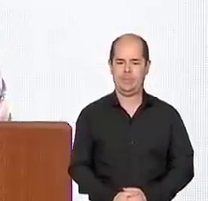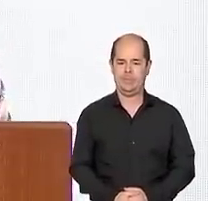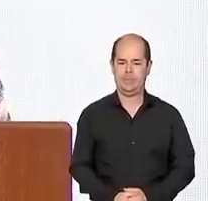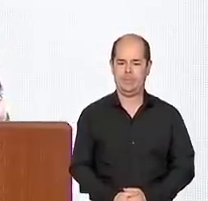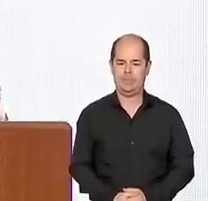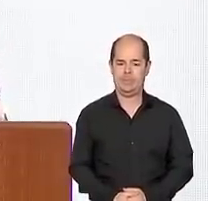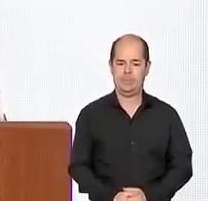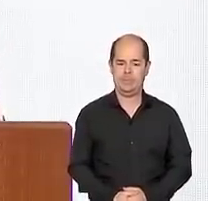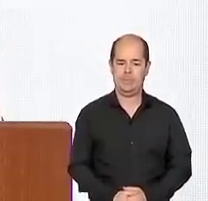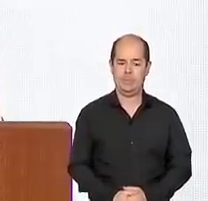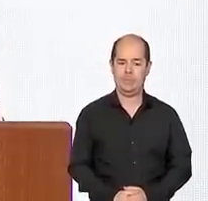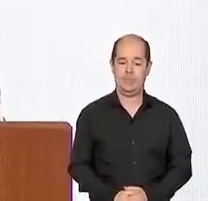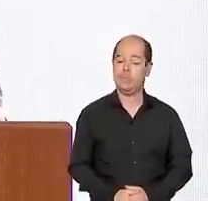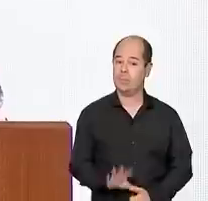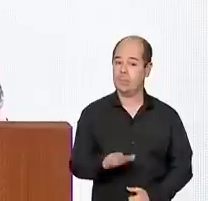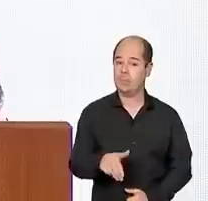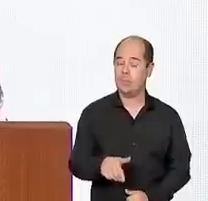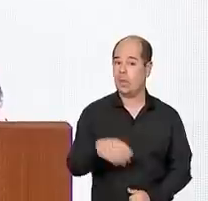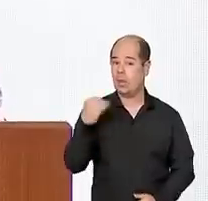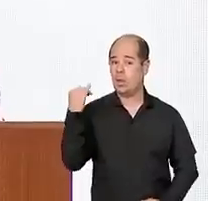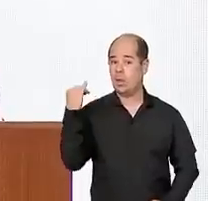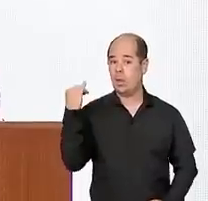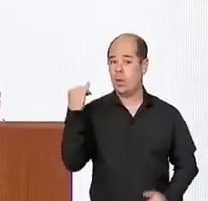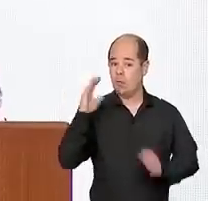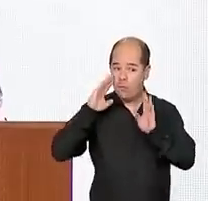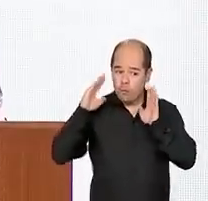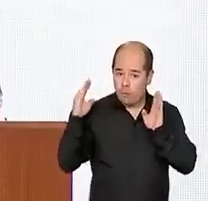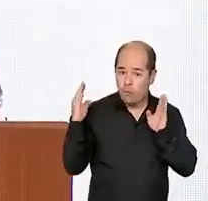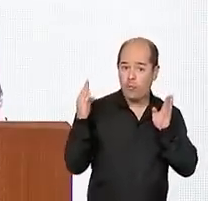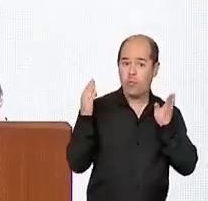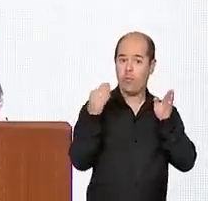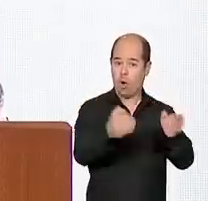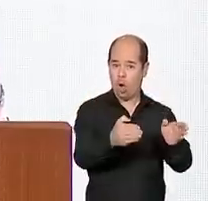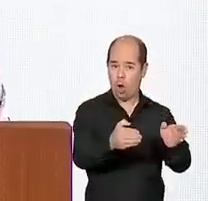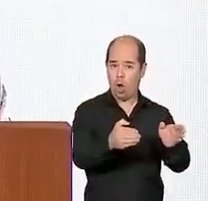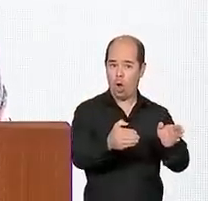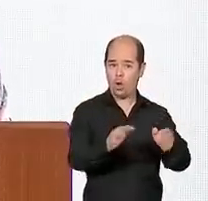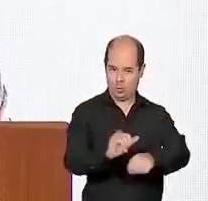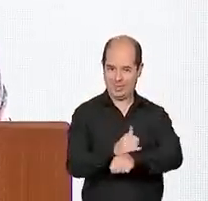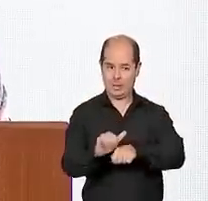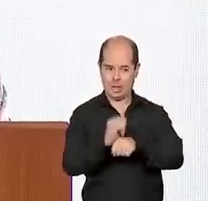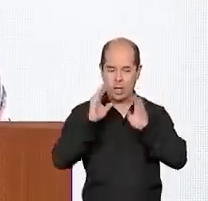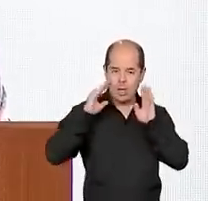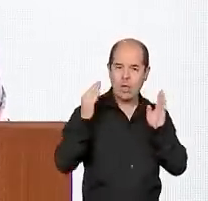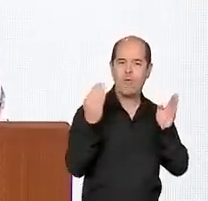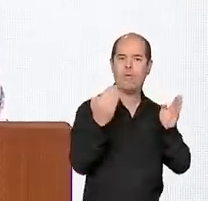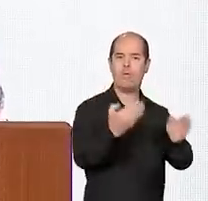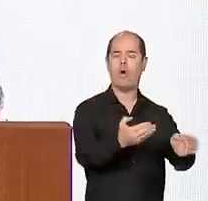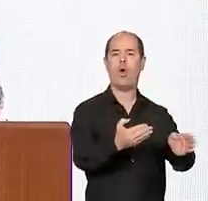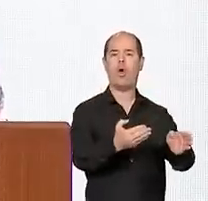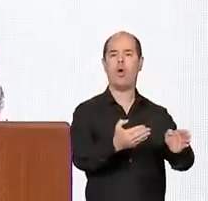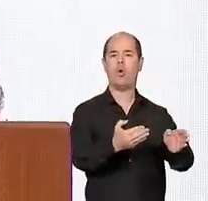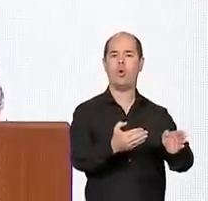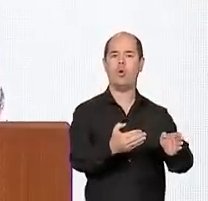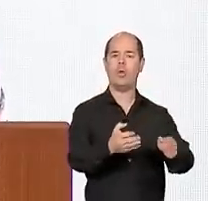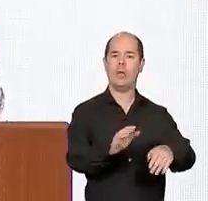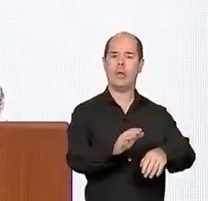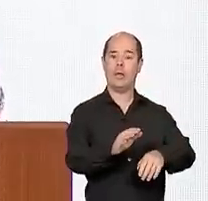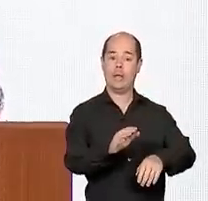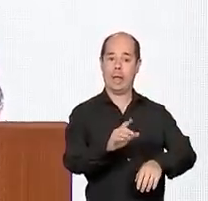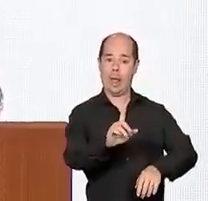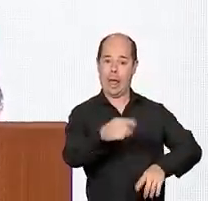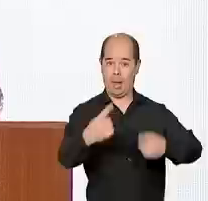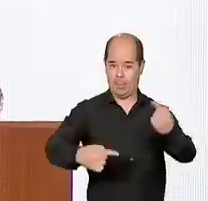Eu quero destacar que o foco central dessa estratégia, que é uma estratégia dentro